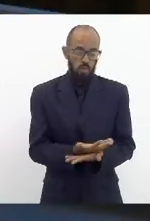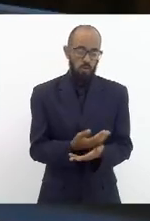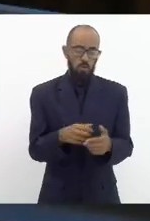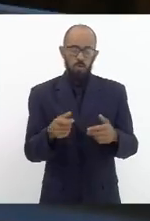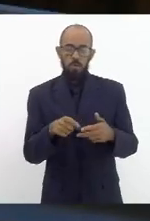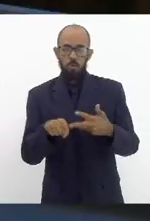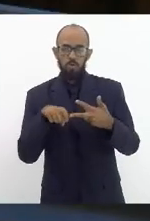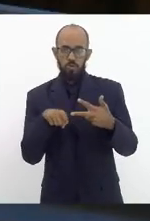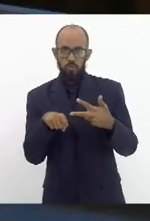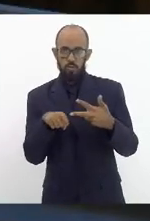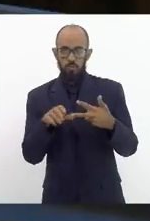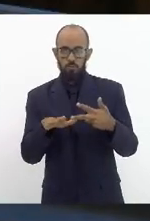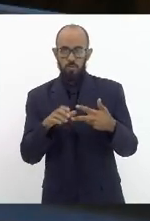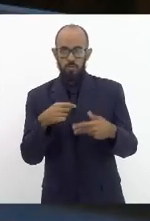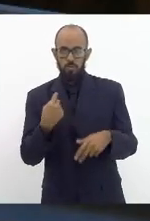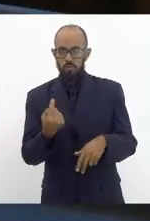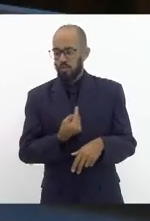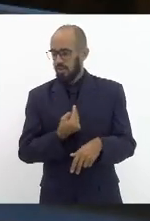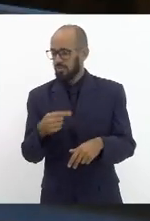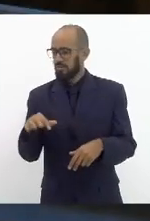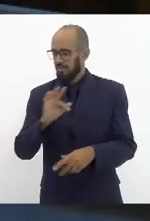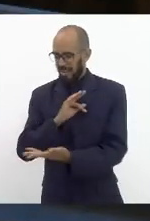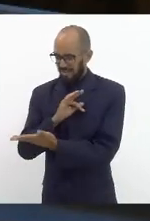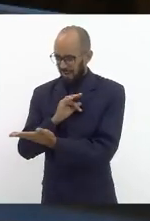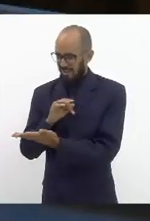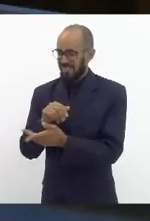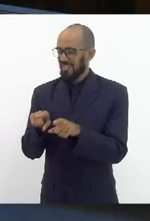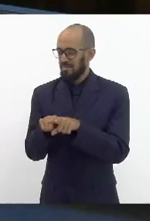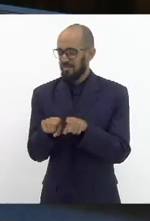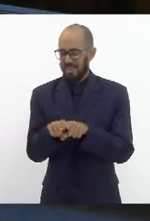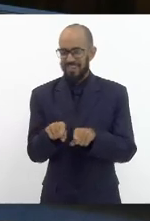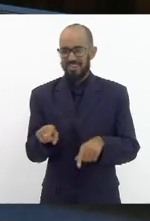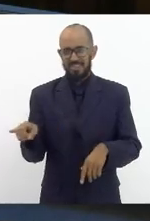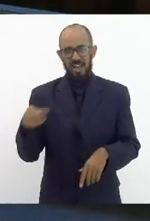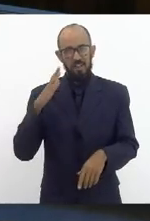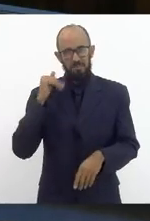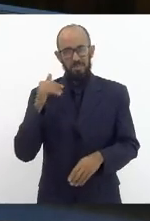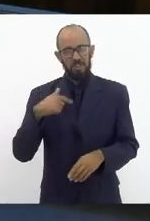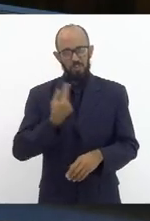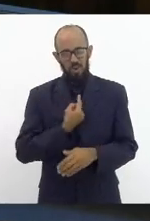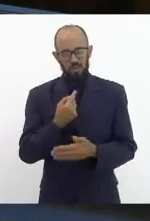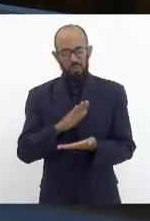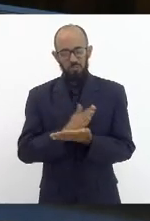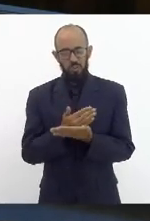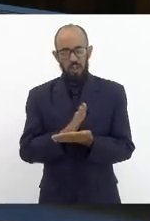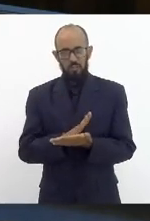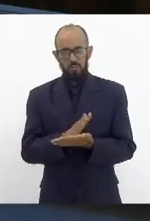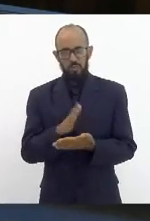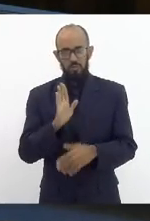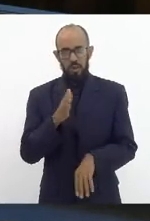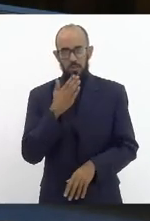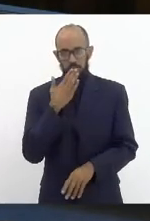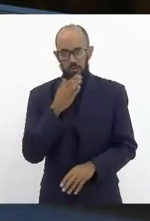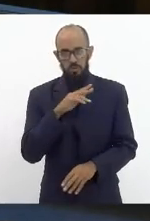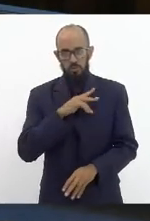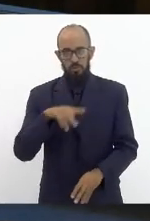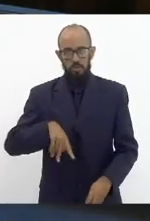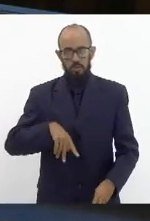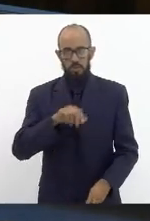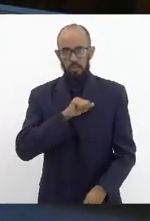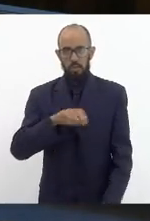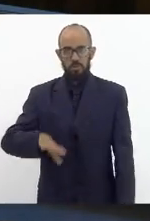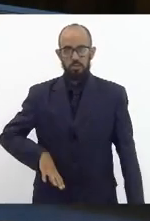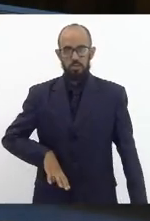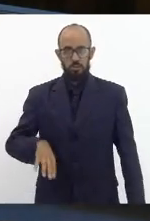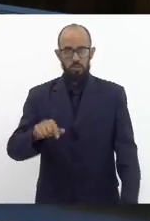e a gente é chato, né, deputada Marta Rocha? E aí eu já tomei a liberdade aqui de pedir ao presidente da casa, deputado André Siciliano, que